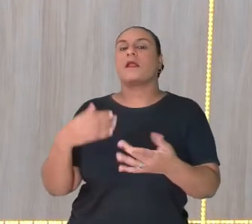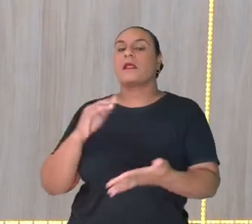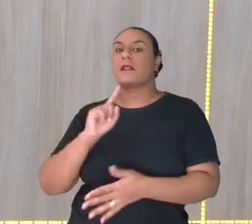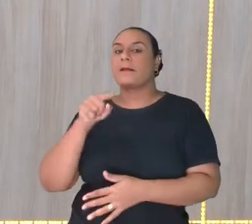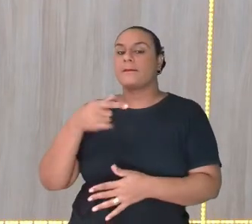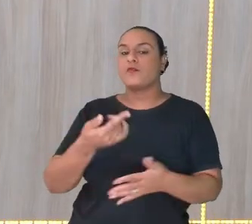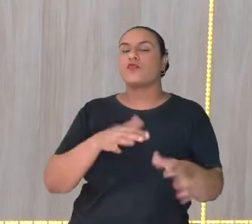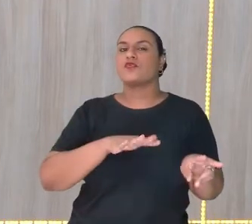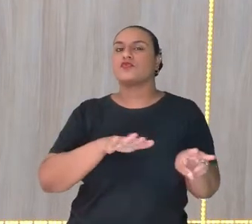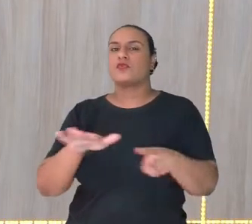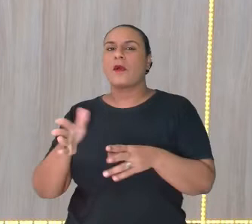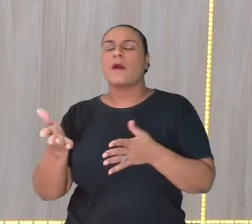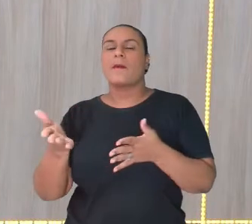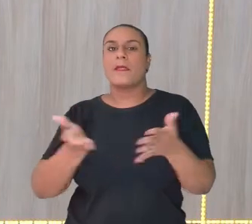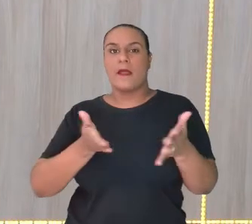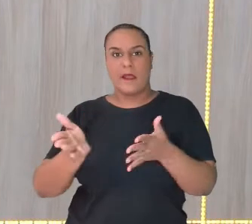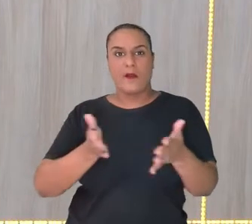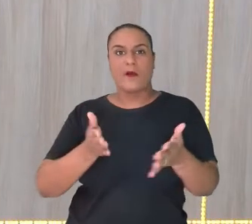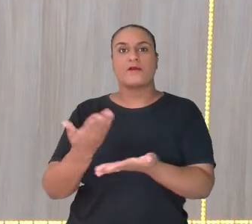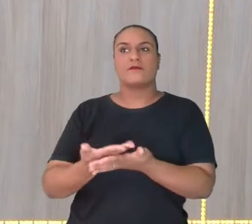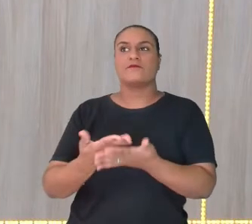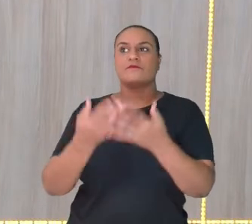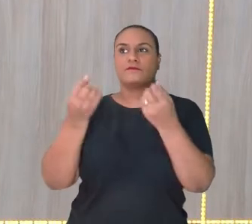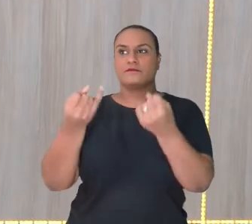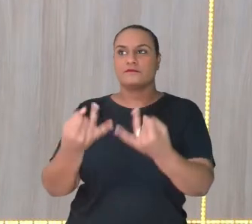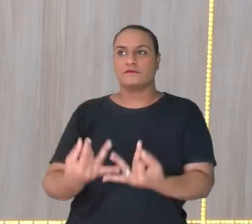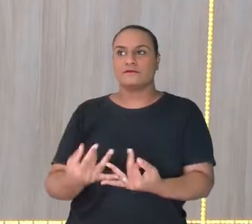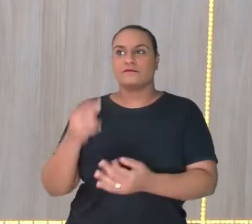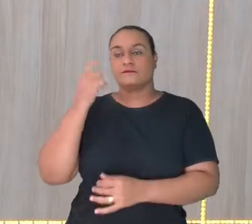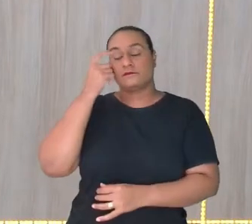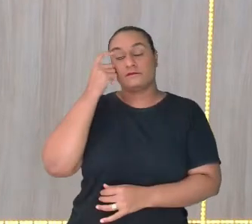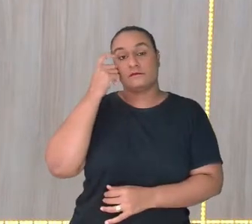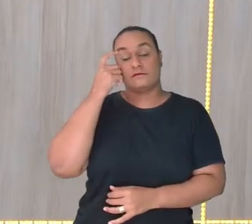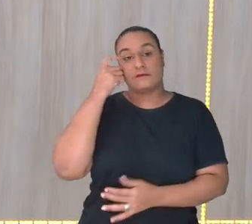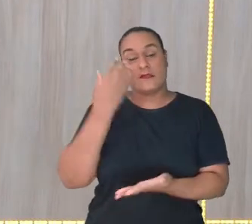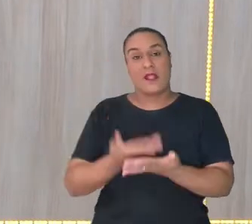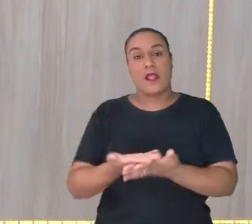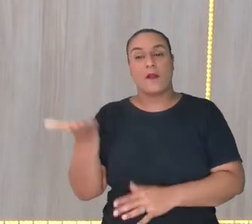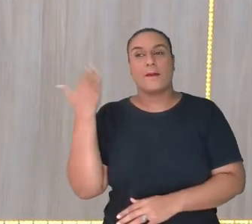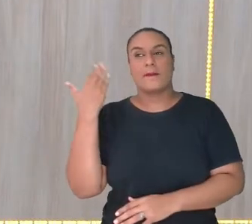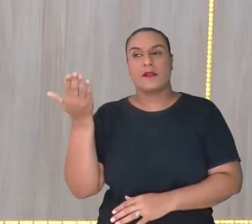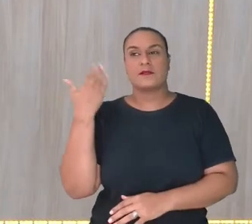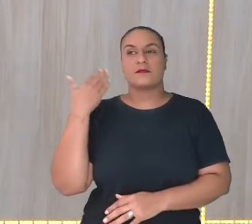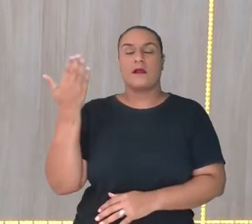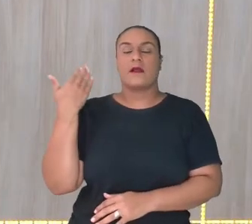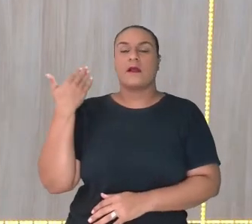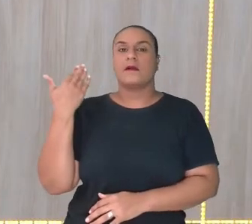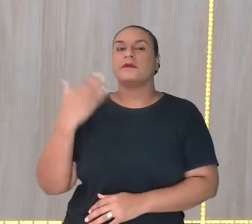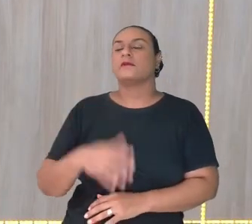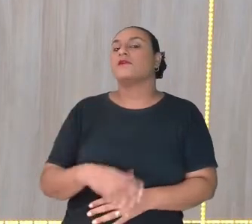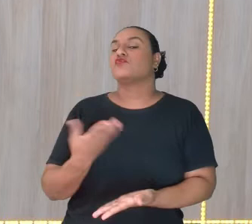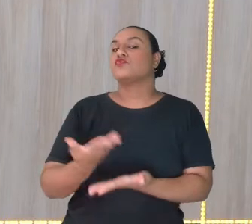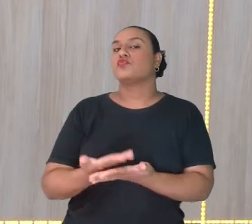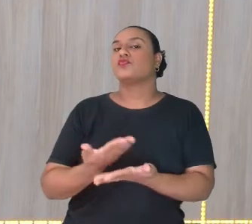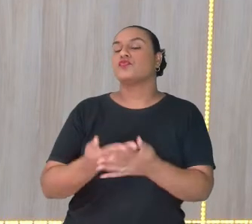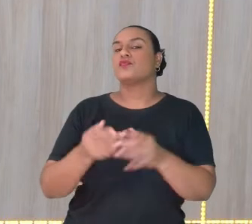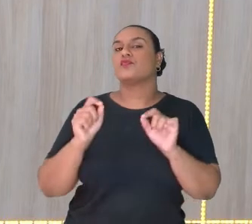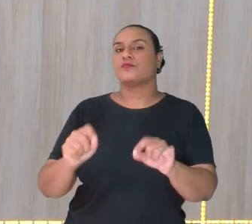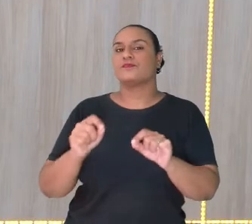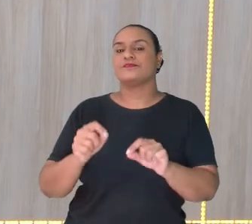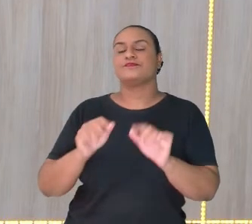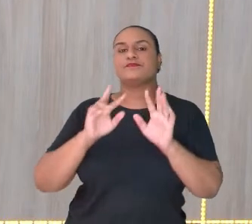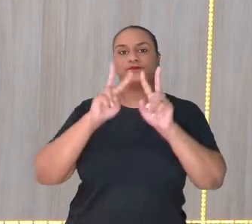da aula. Então, vamos lá. Vejam, primeira coisa que a gente viu na aula passada, que foi que a gente viu, a gente falou